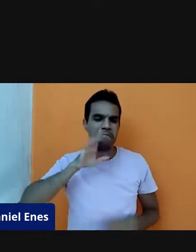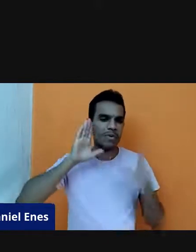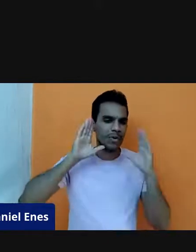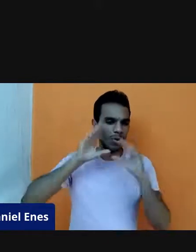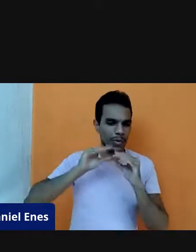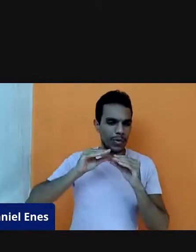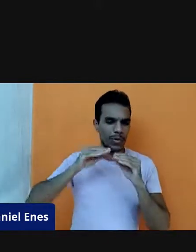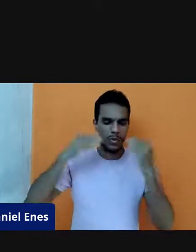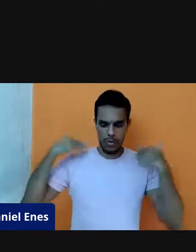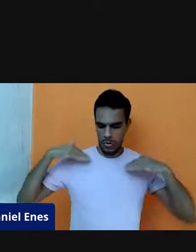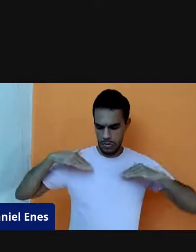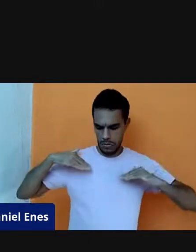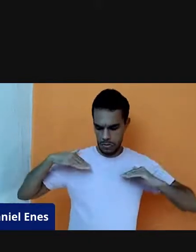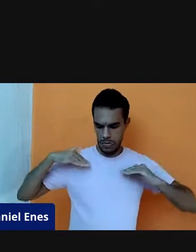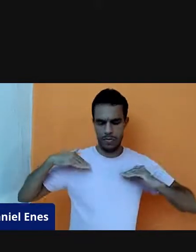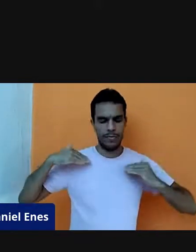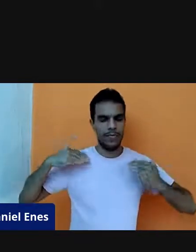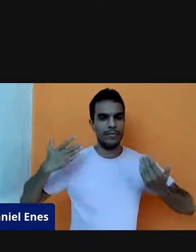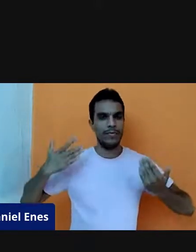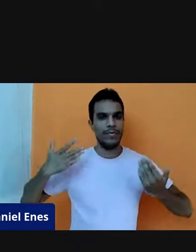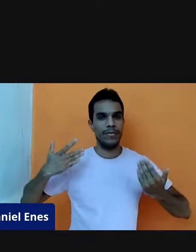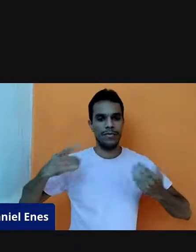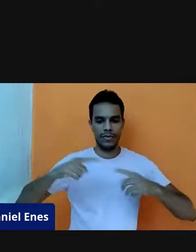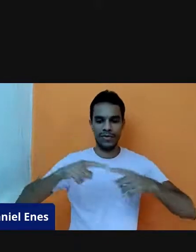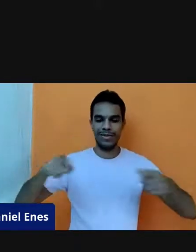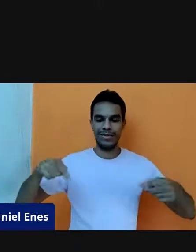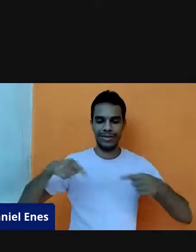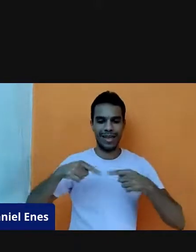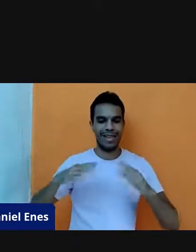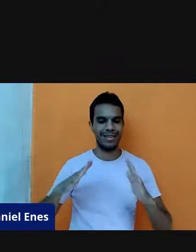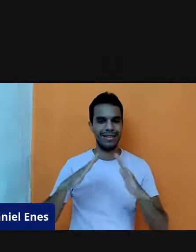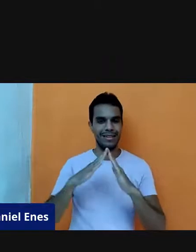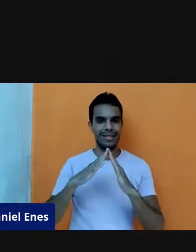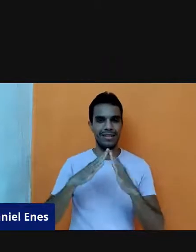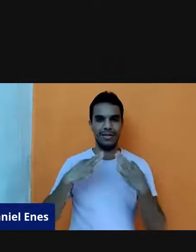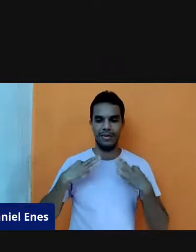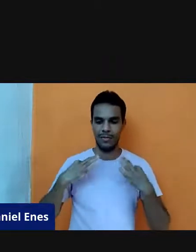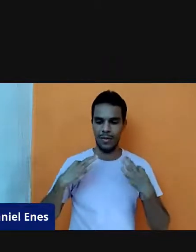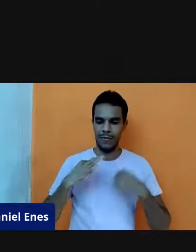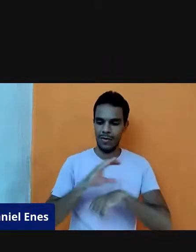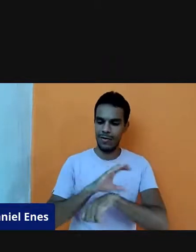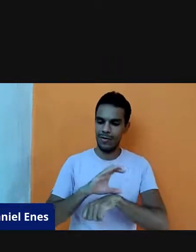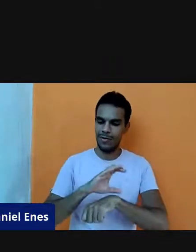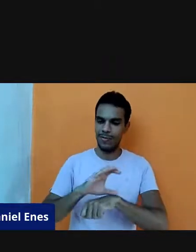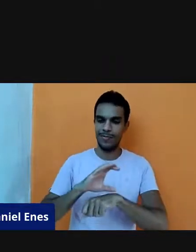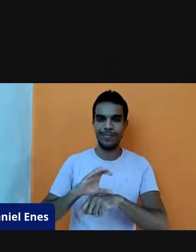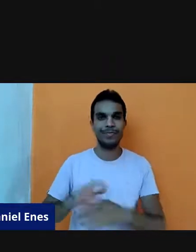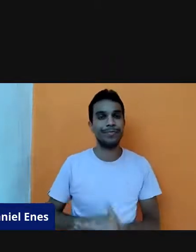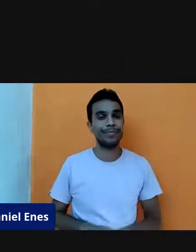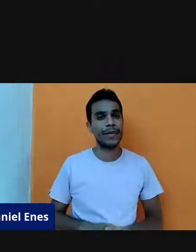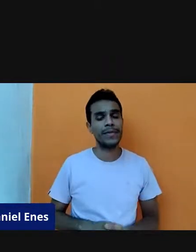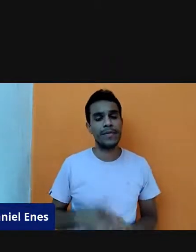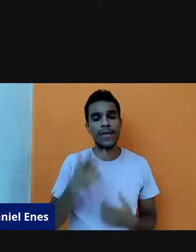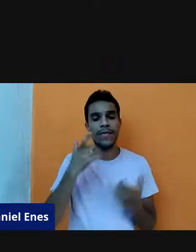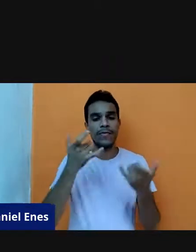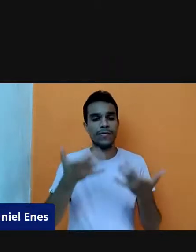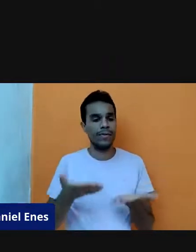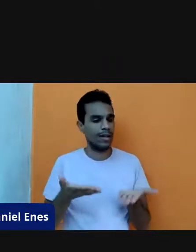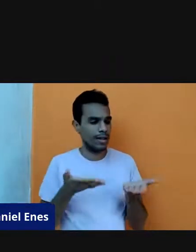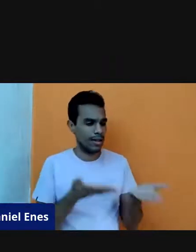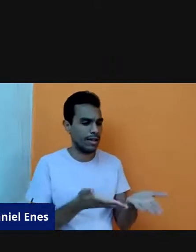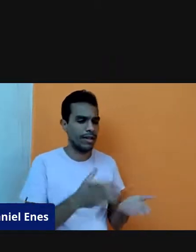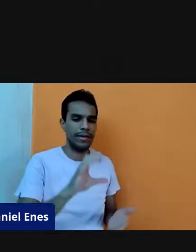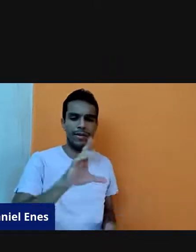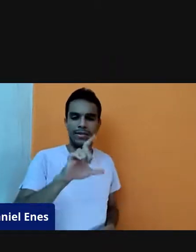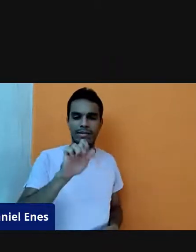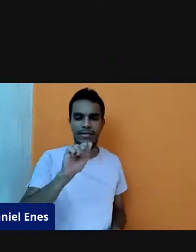abaixo dos ombros, estou na sala da minha casa e visto uma camisa cinza. Eu vou falar sobre a Clarice, uma